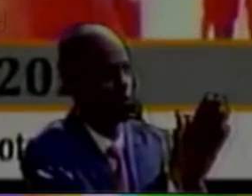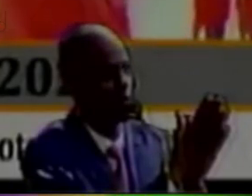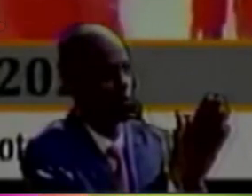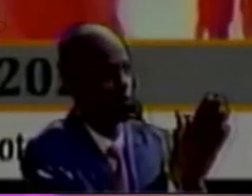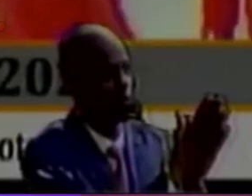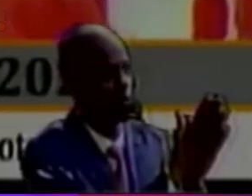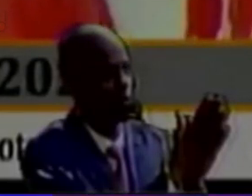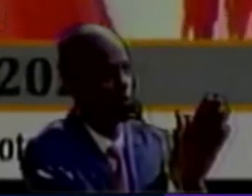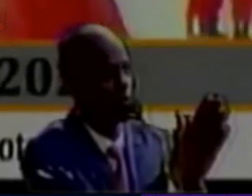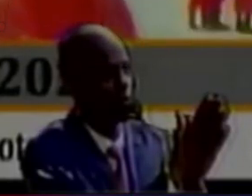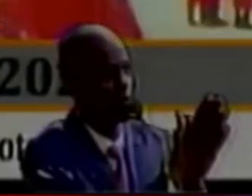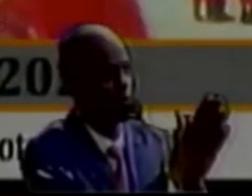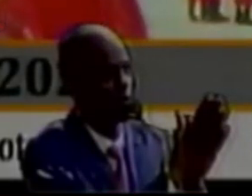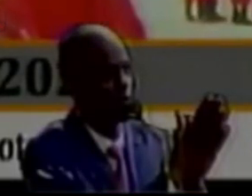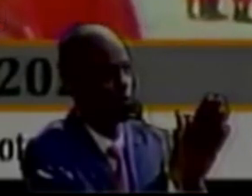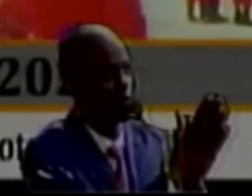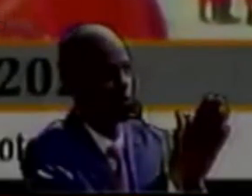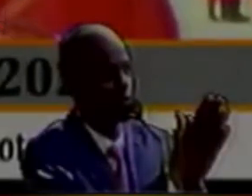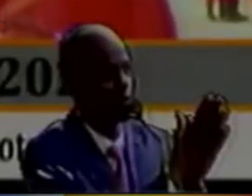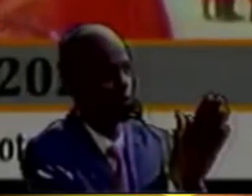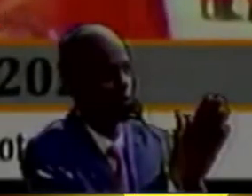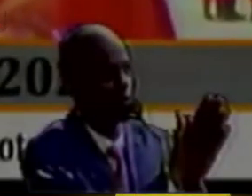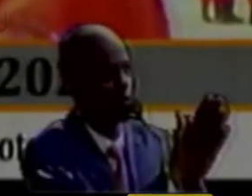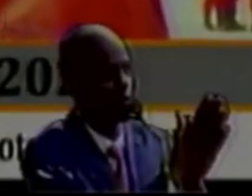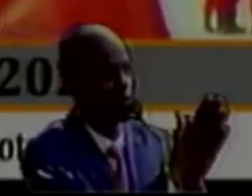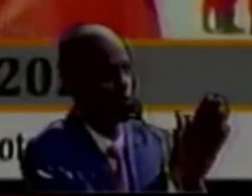Absolutamente. A presença do Brasil é capital para o Haiti.